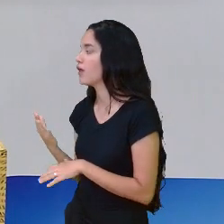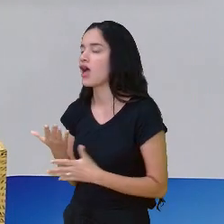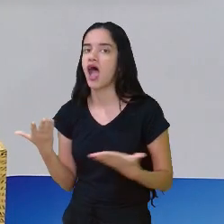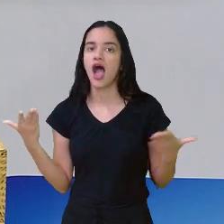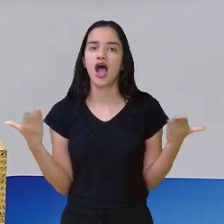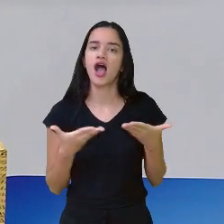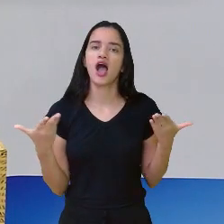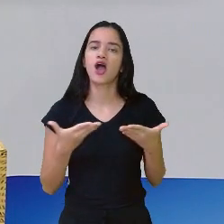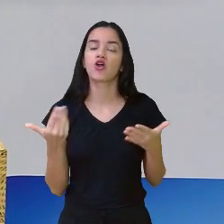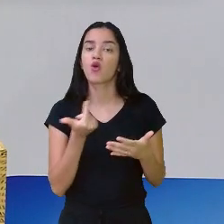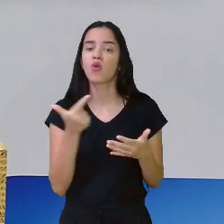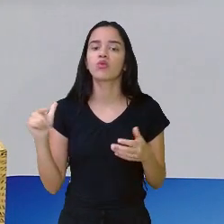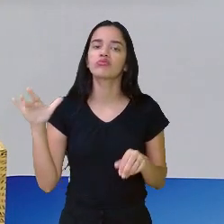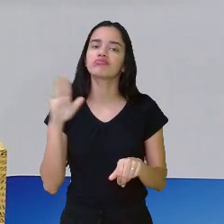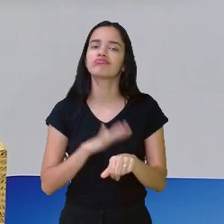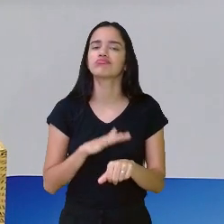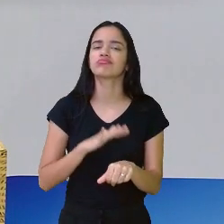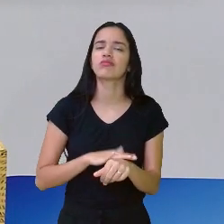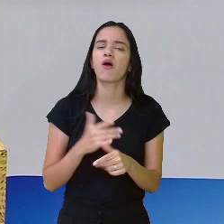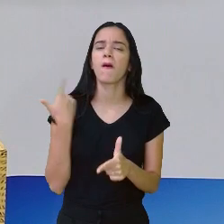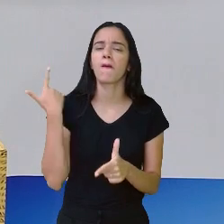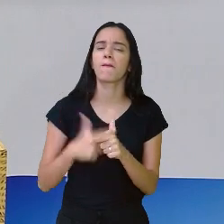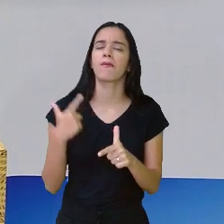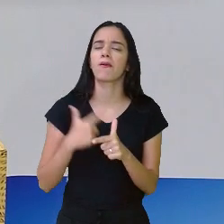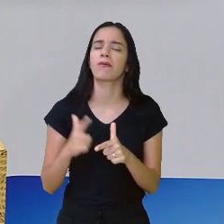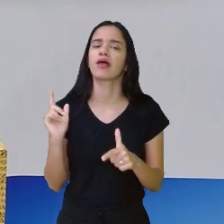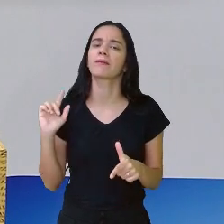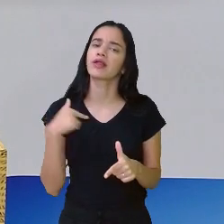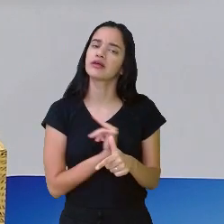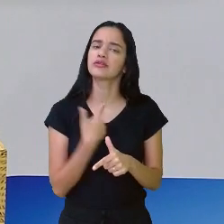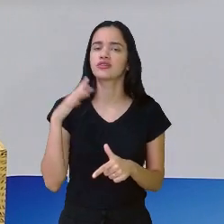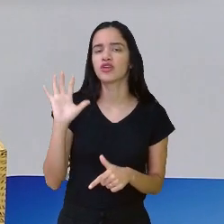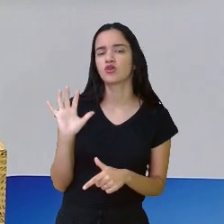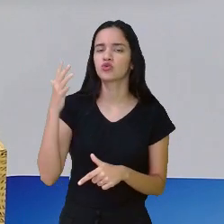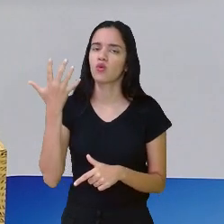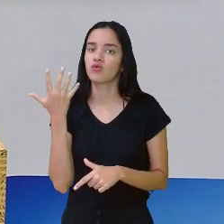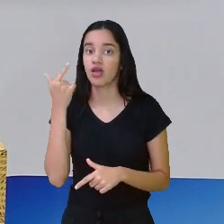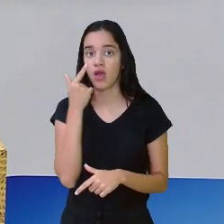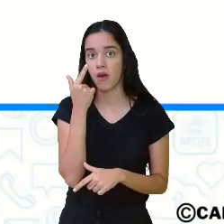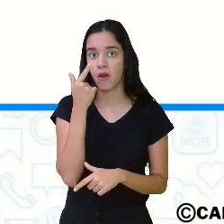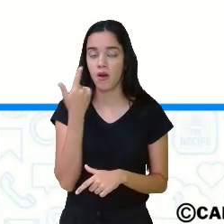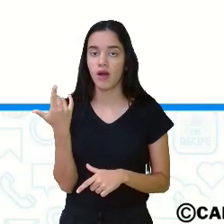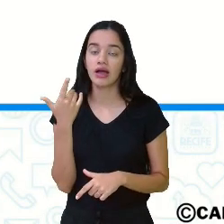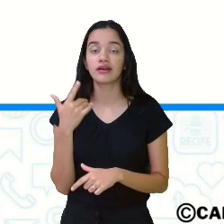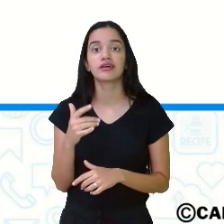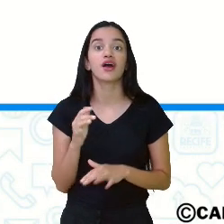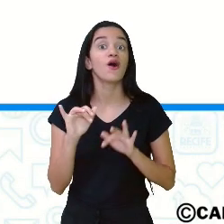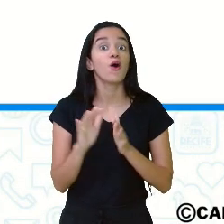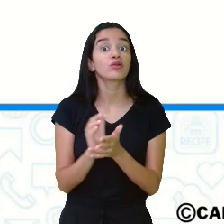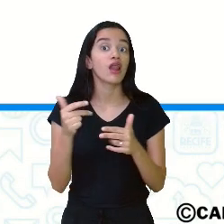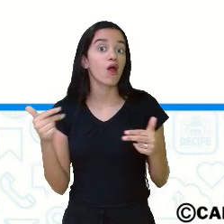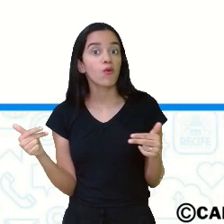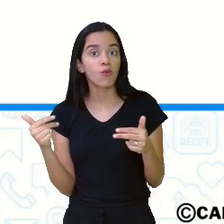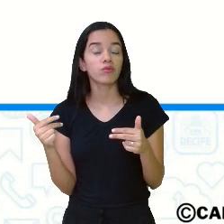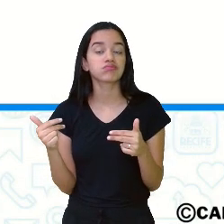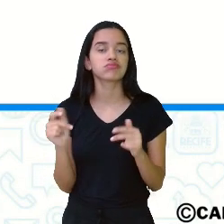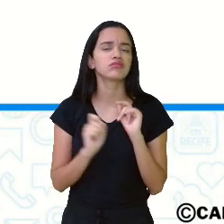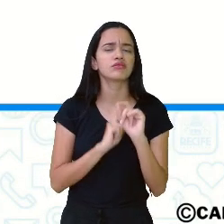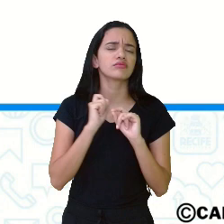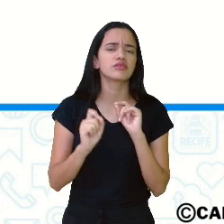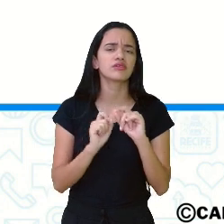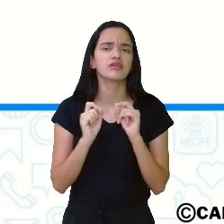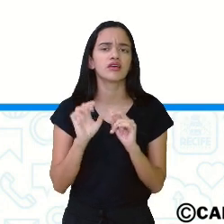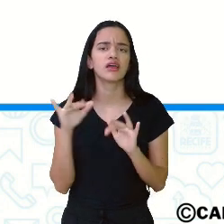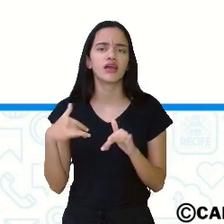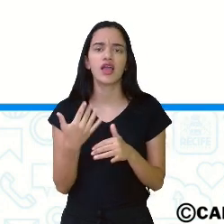para uma outra situação, problema, para a gente resolver. Olha aí. Sim, outro detalhe. Deixa eu